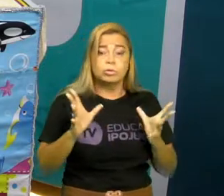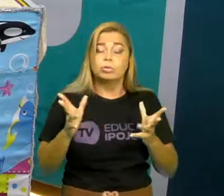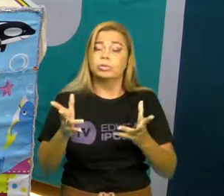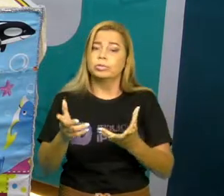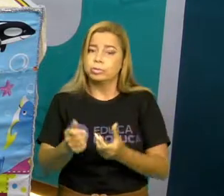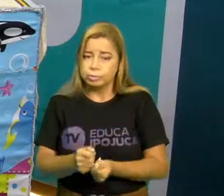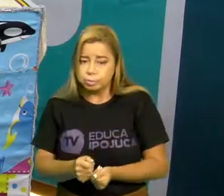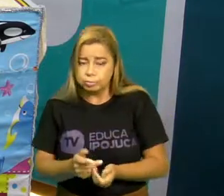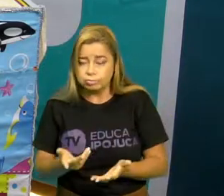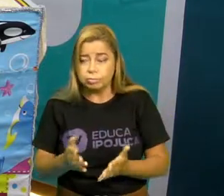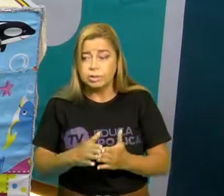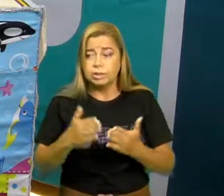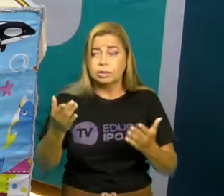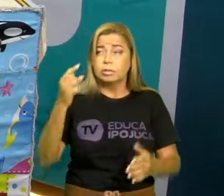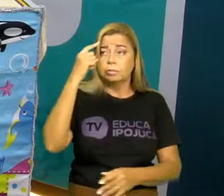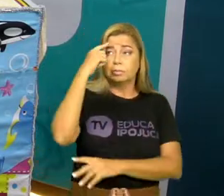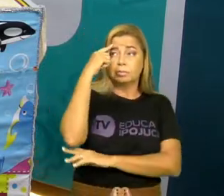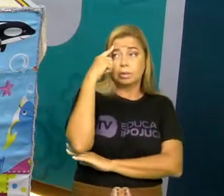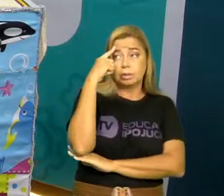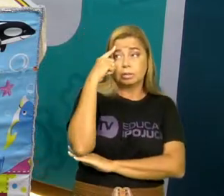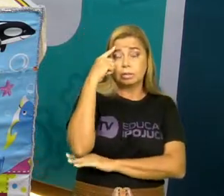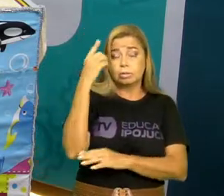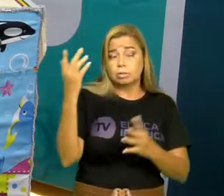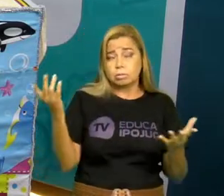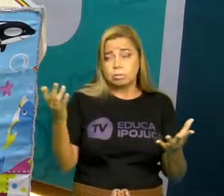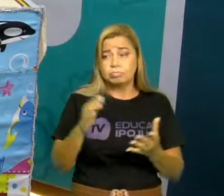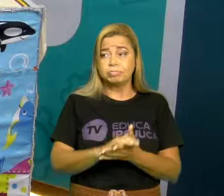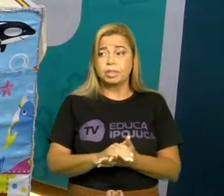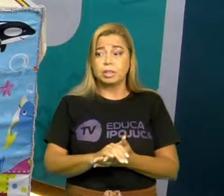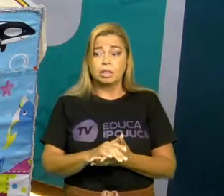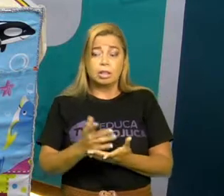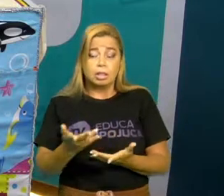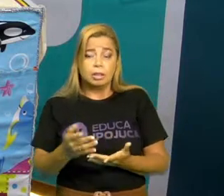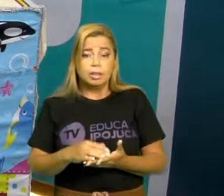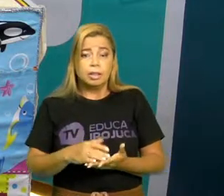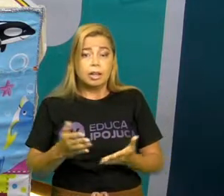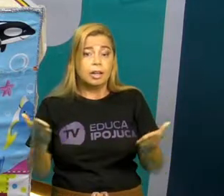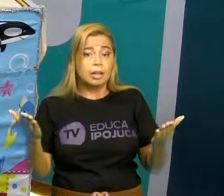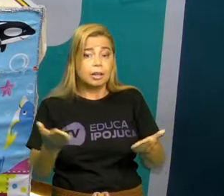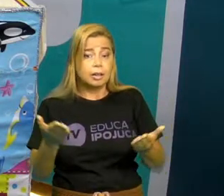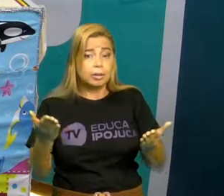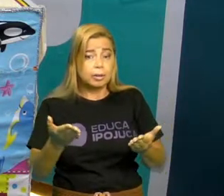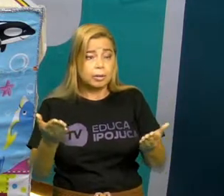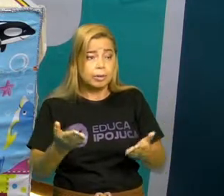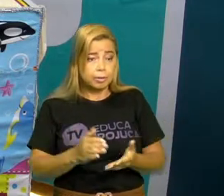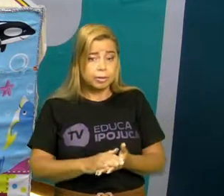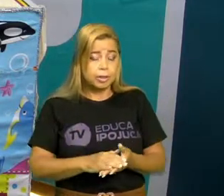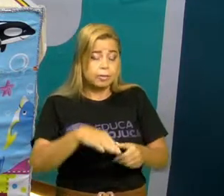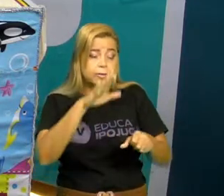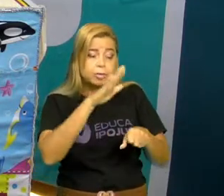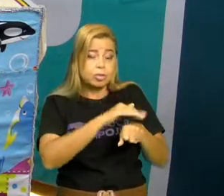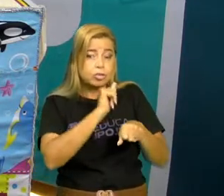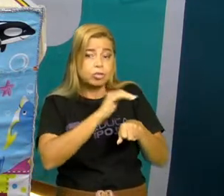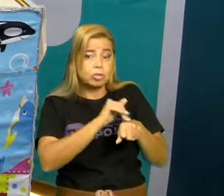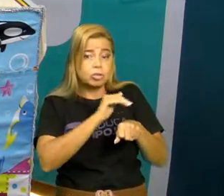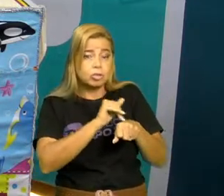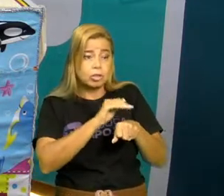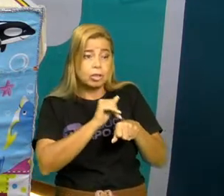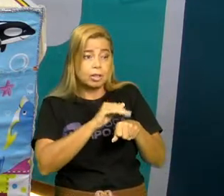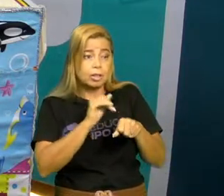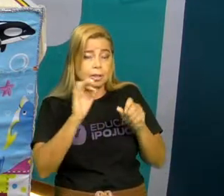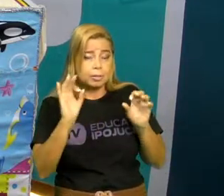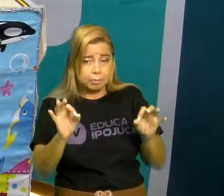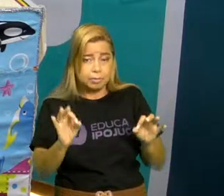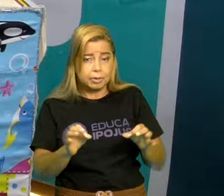não me ajudaram a plantar, não me ajudaram a colher, eu agora vou chamar eles para fazer